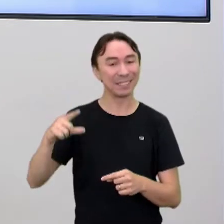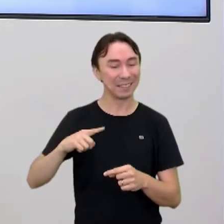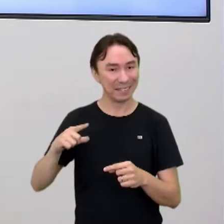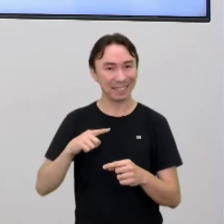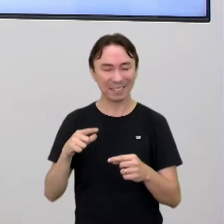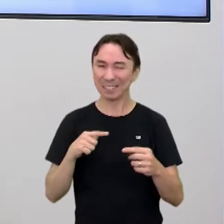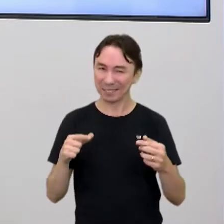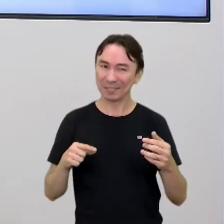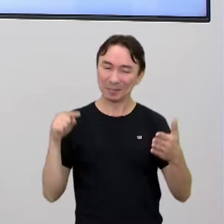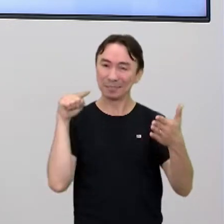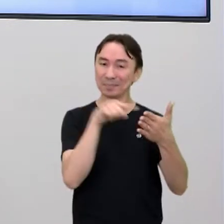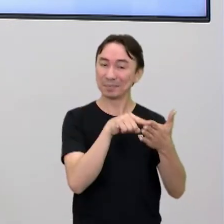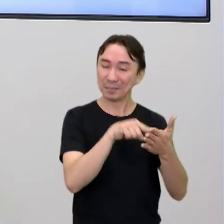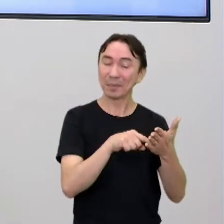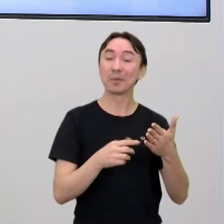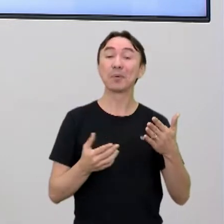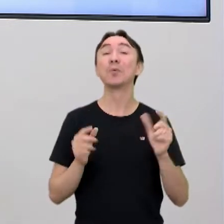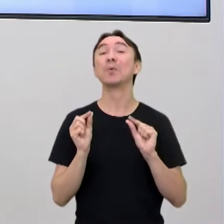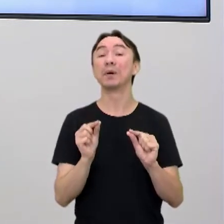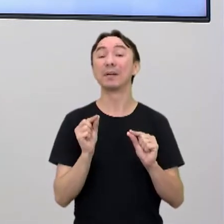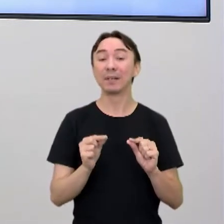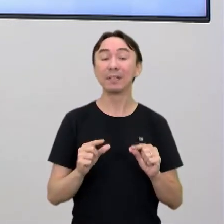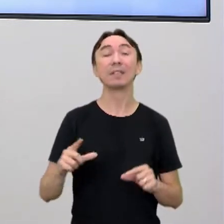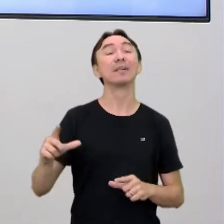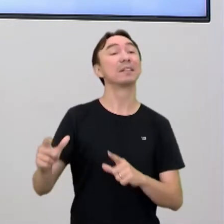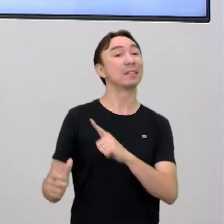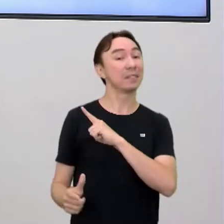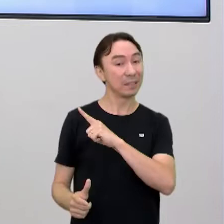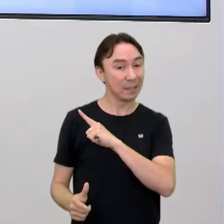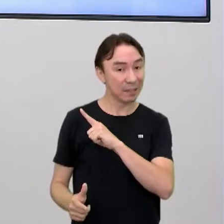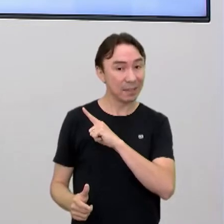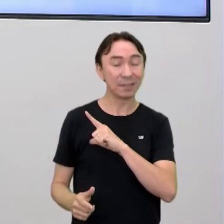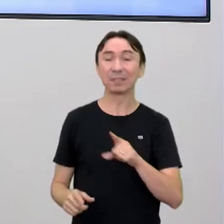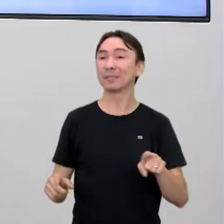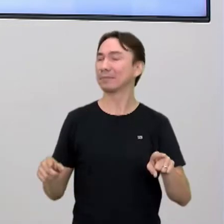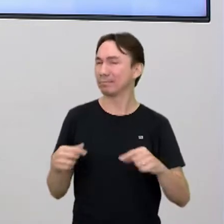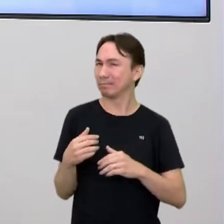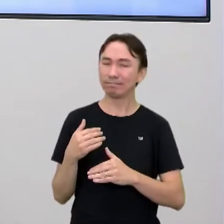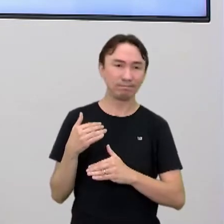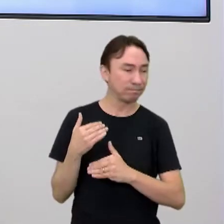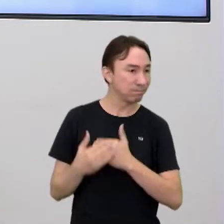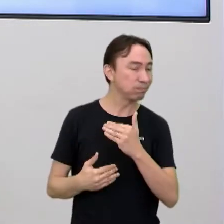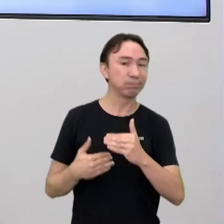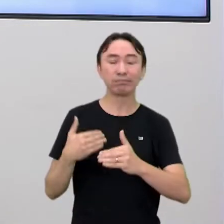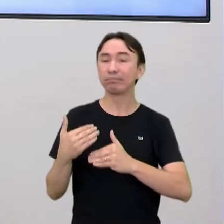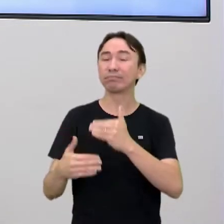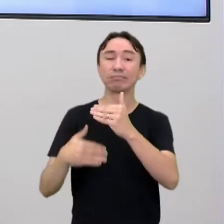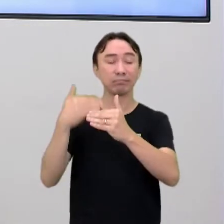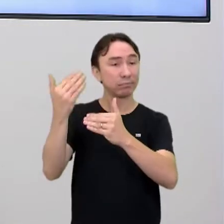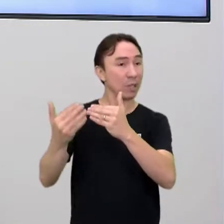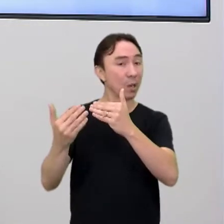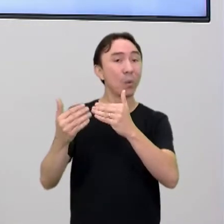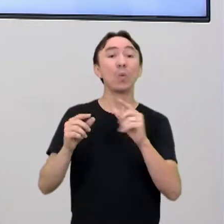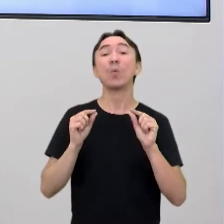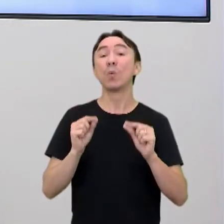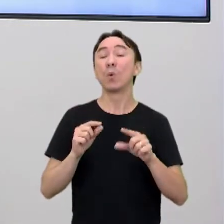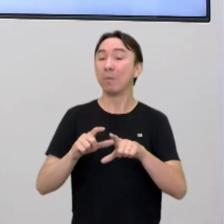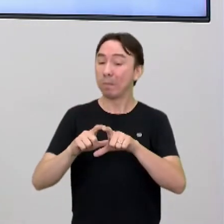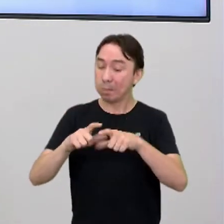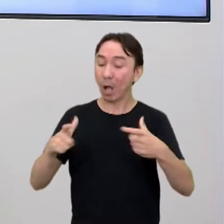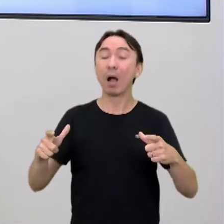tratando aqui, vão se desenvolver ainda mais, vão se ampliar ainda mais